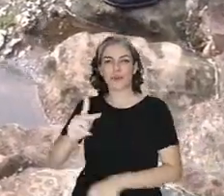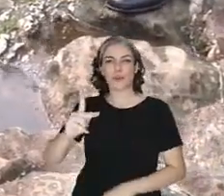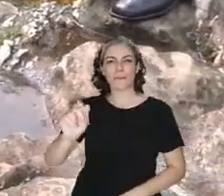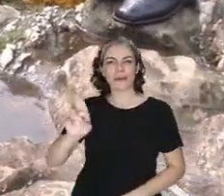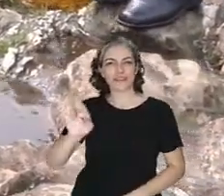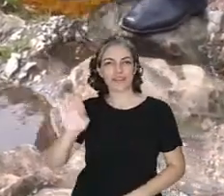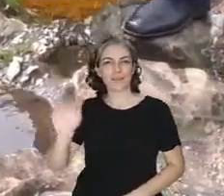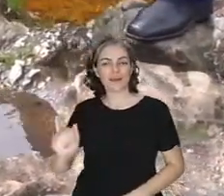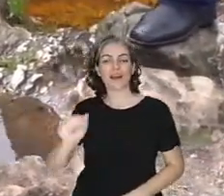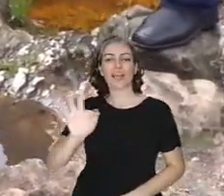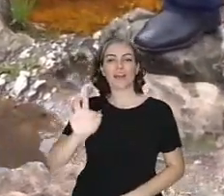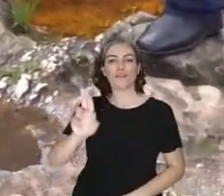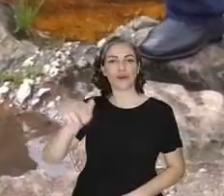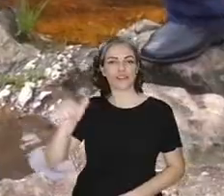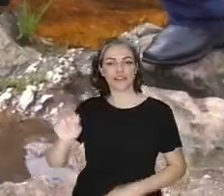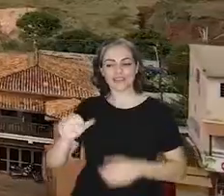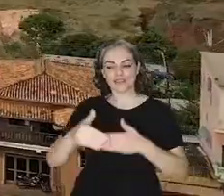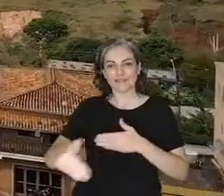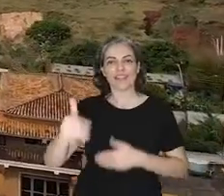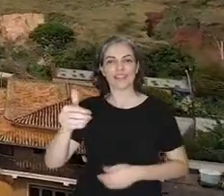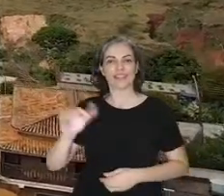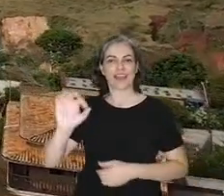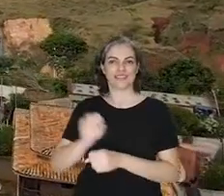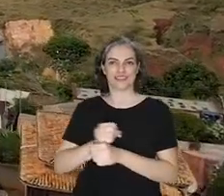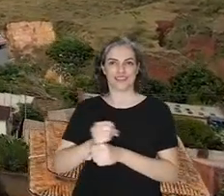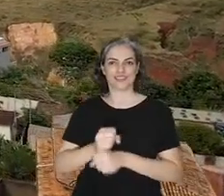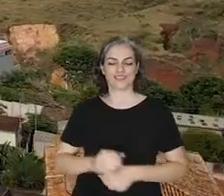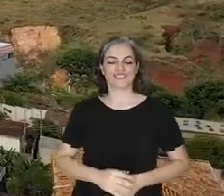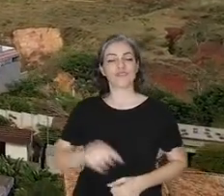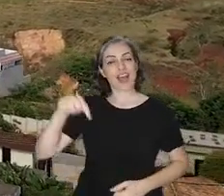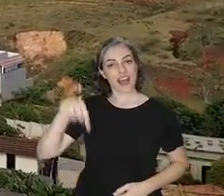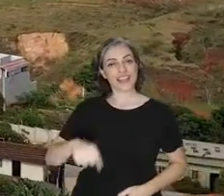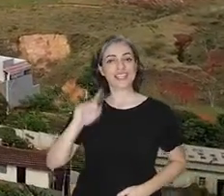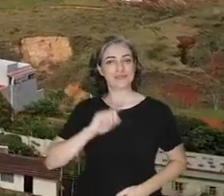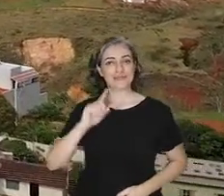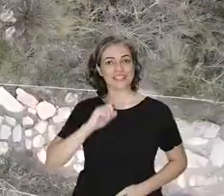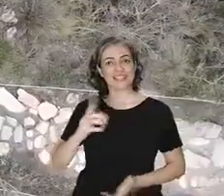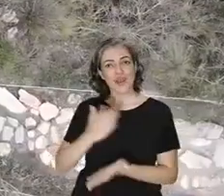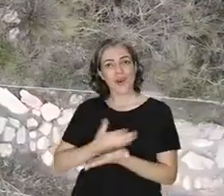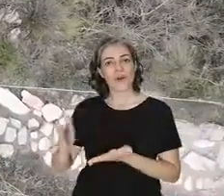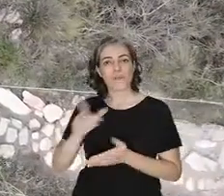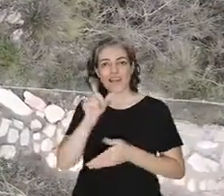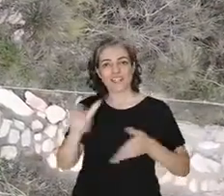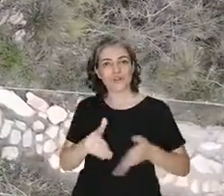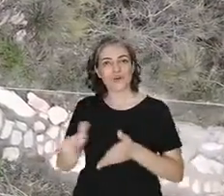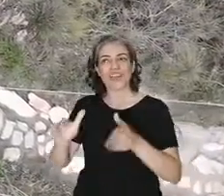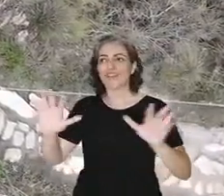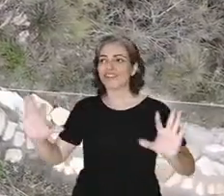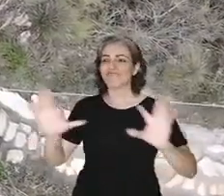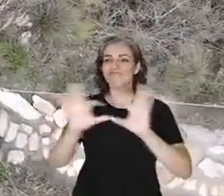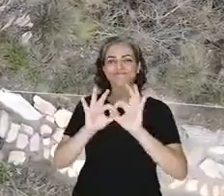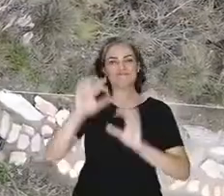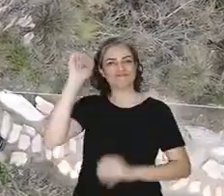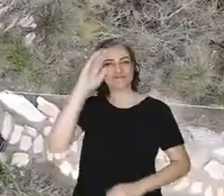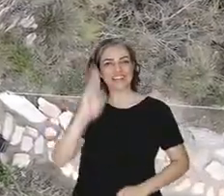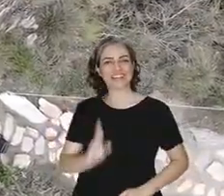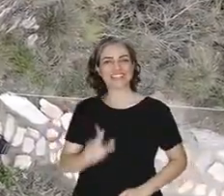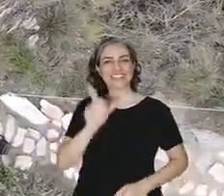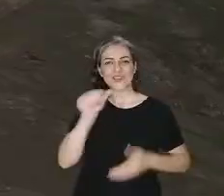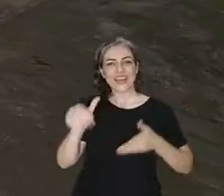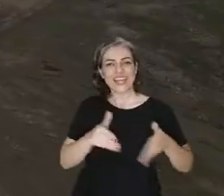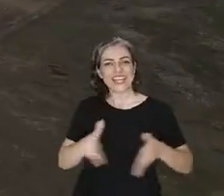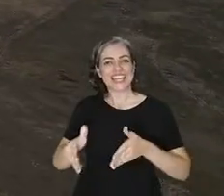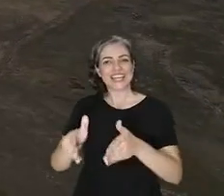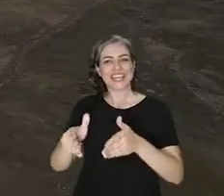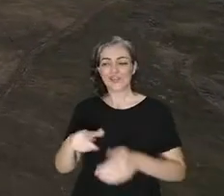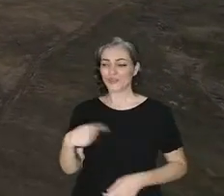e Furnas ao longo de dez anos e aqui em Minas nasce o rio que integra o Brasil nasce o